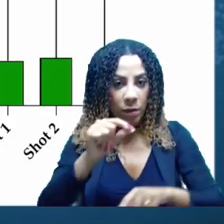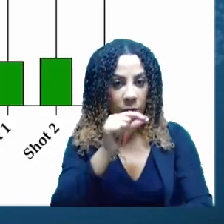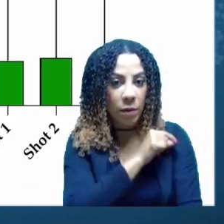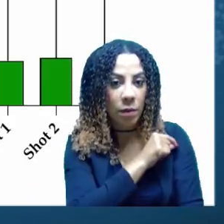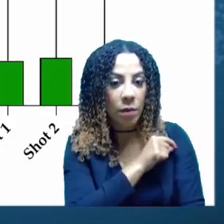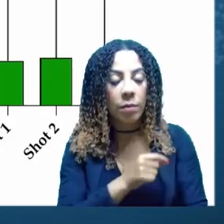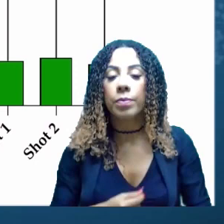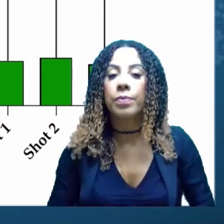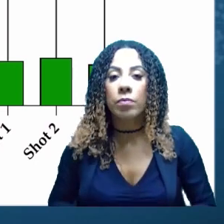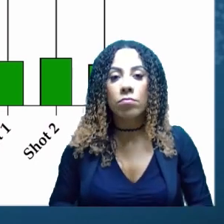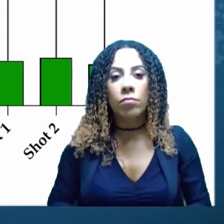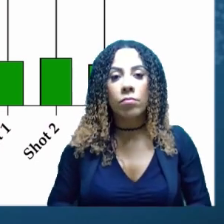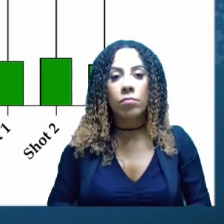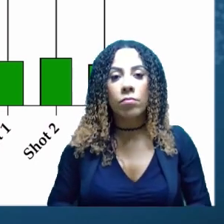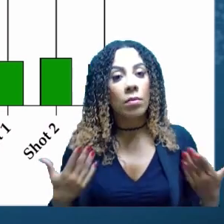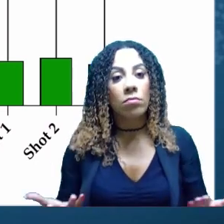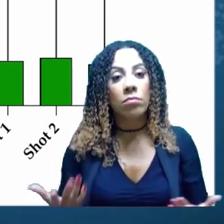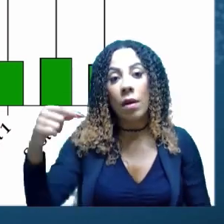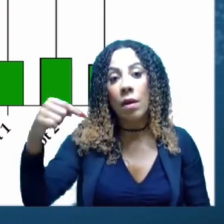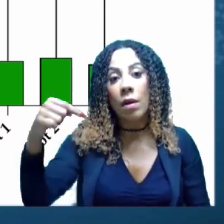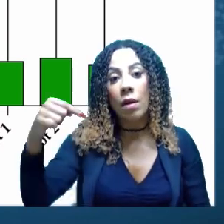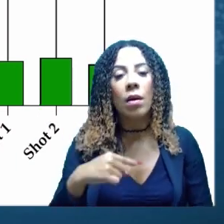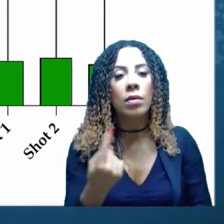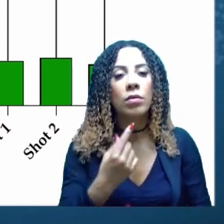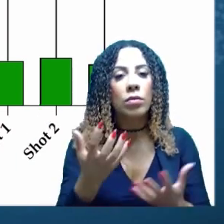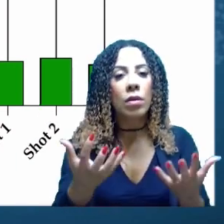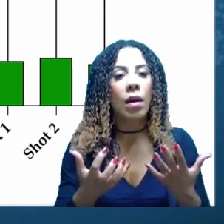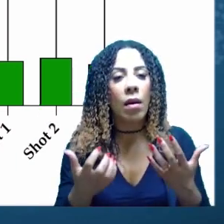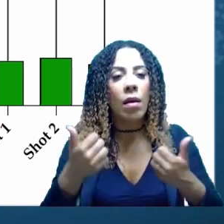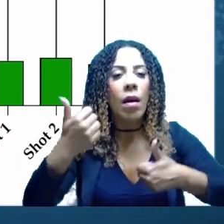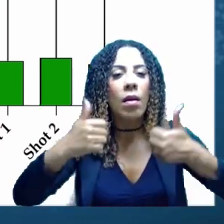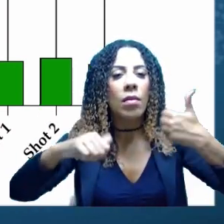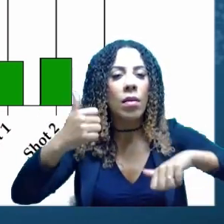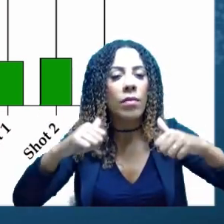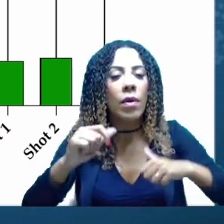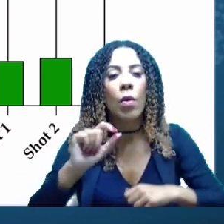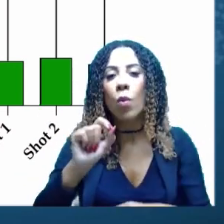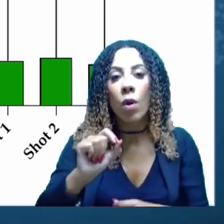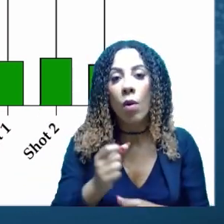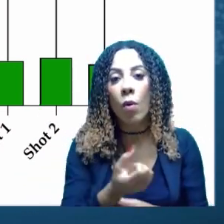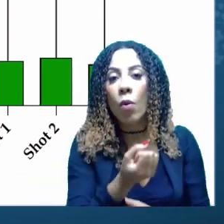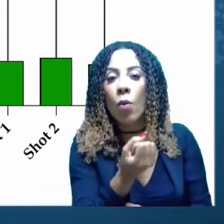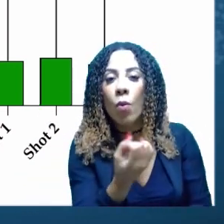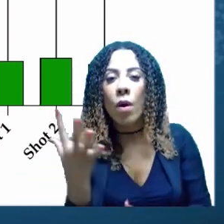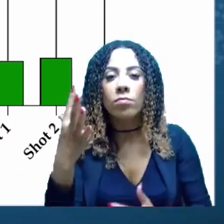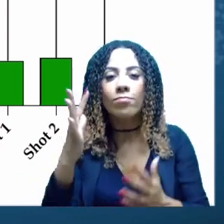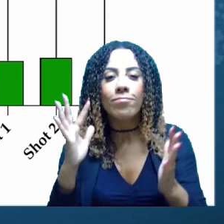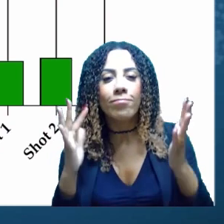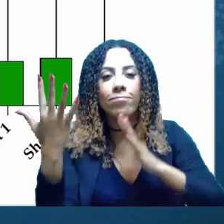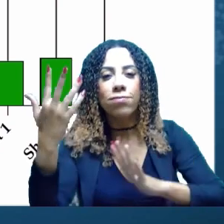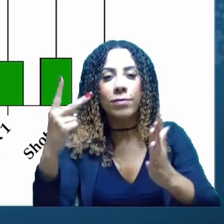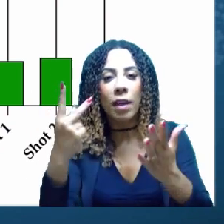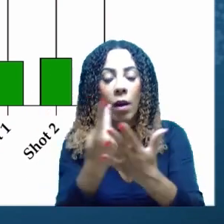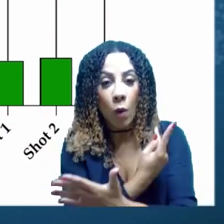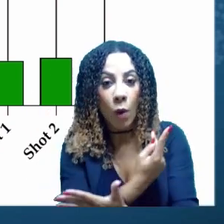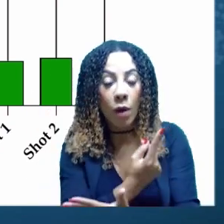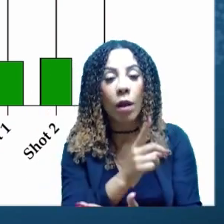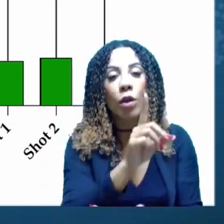Bom, aqui nós queríamos avaliar a quantidade de efeitos adversos entre as doses da vacina